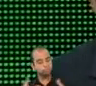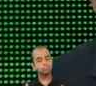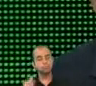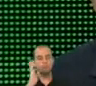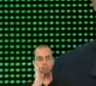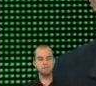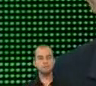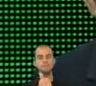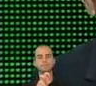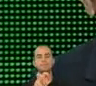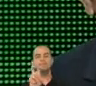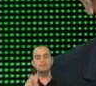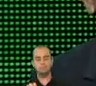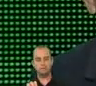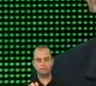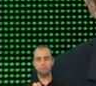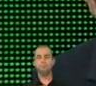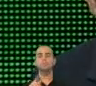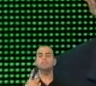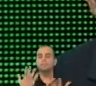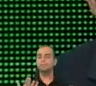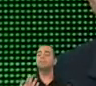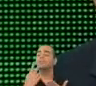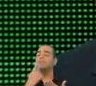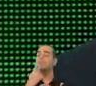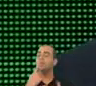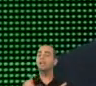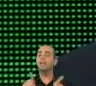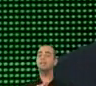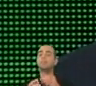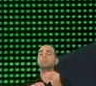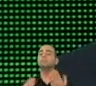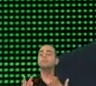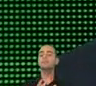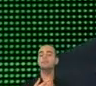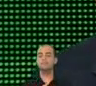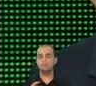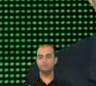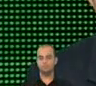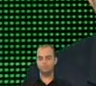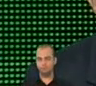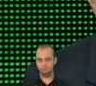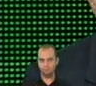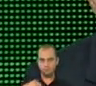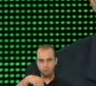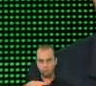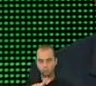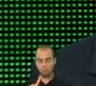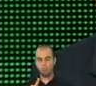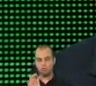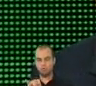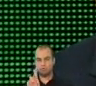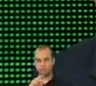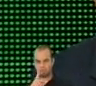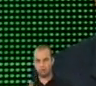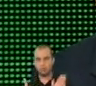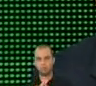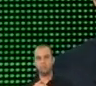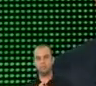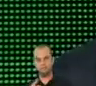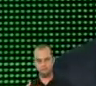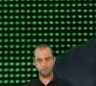Brasil cerca de 150. Eu quero também retomar os mutirões da saúde, porque os mutirões têm